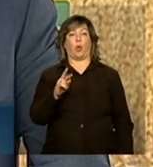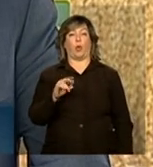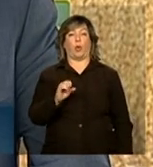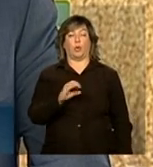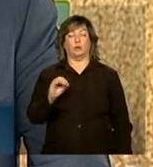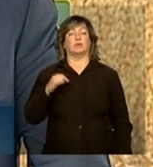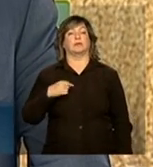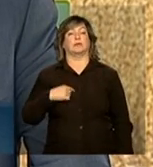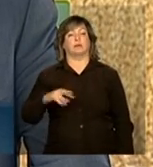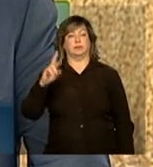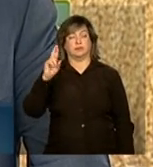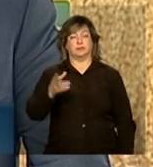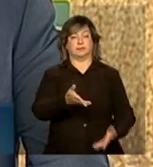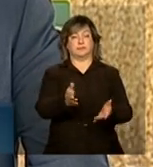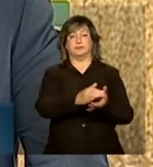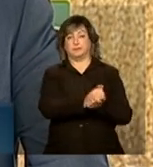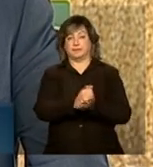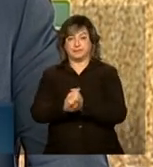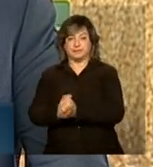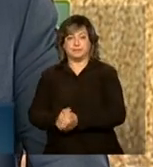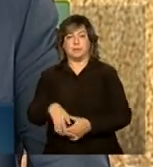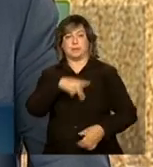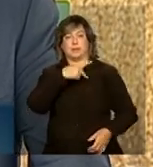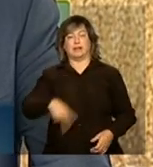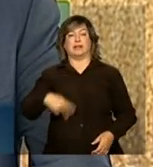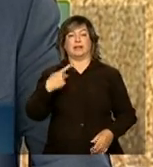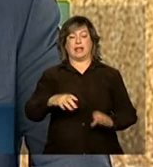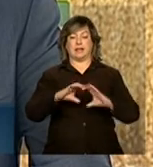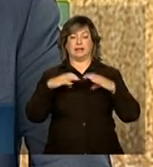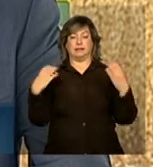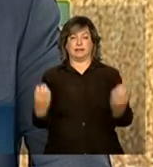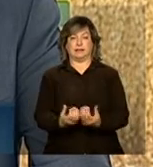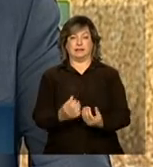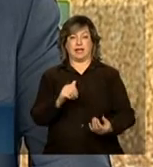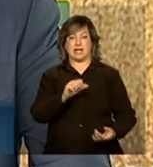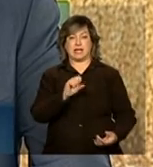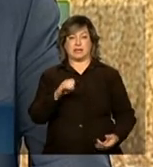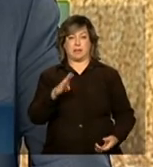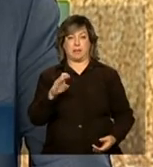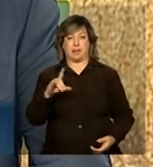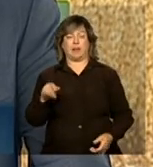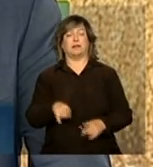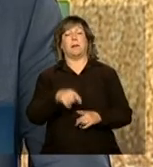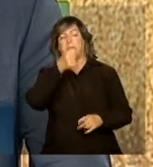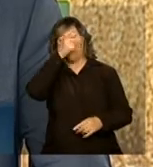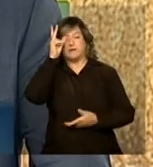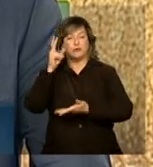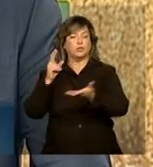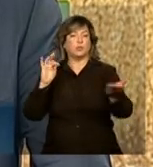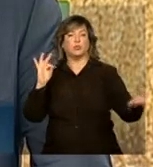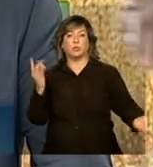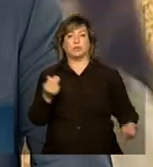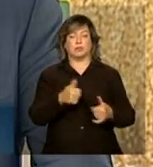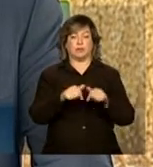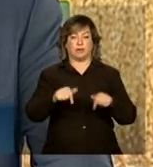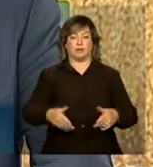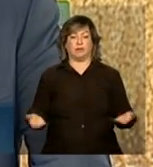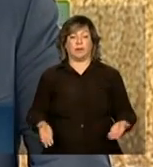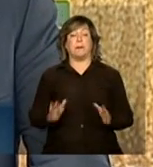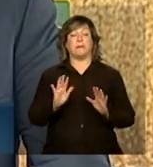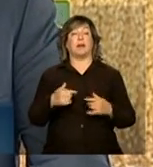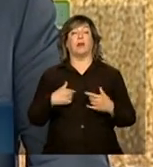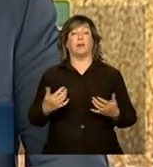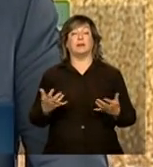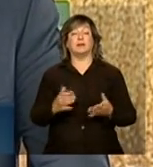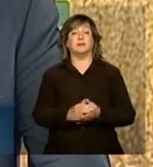os deputados estaduais na figura do presidente da Assembleia, aos prefeitos todos aqui presentes, mas quero